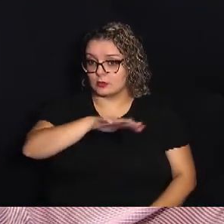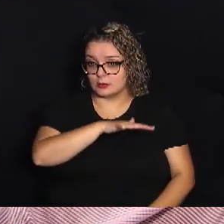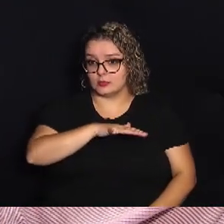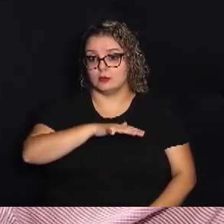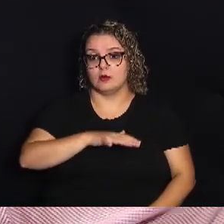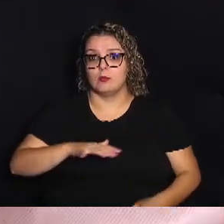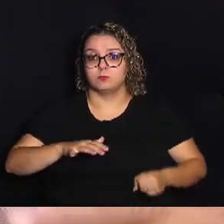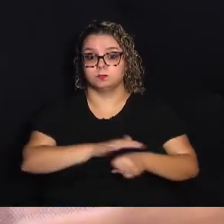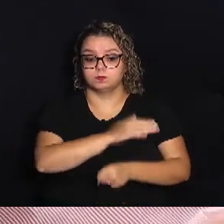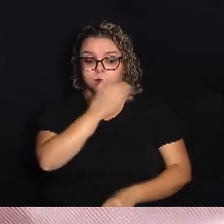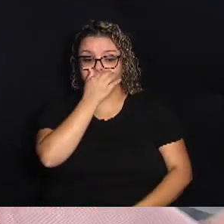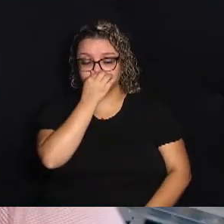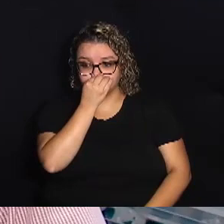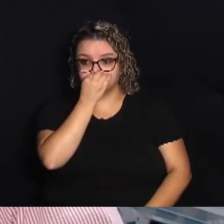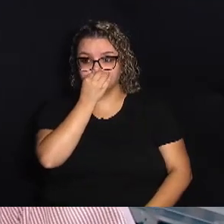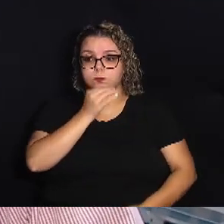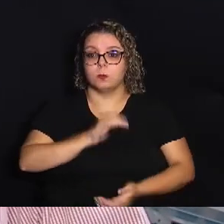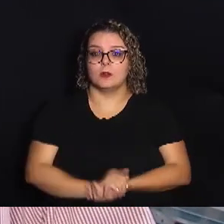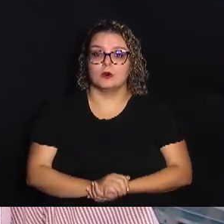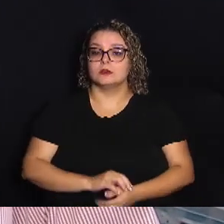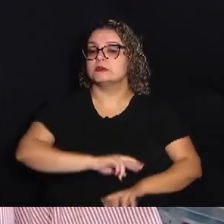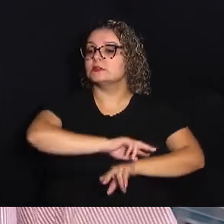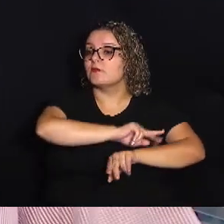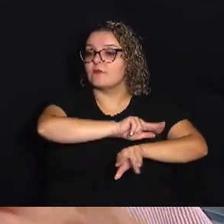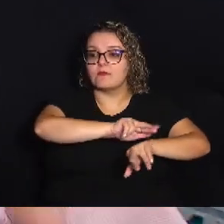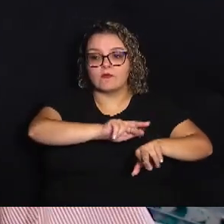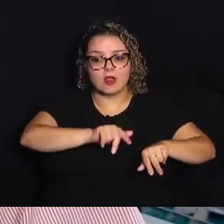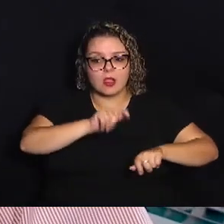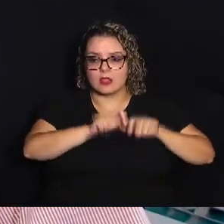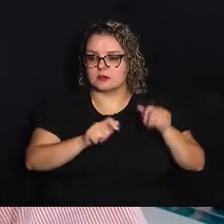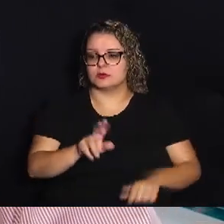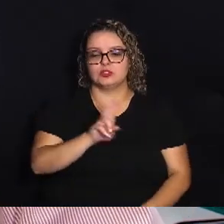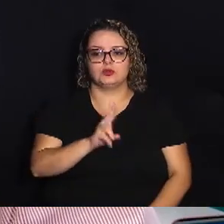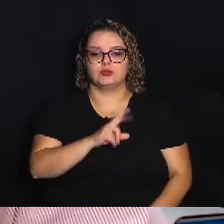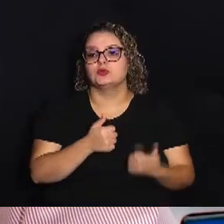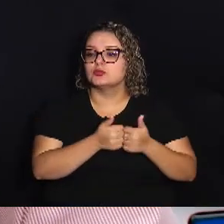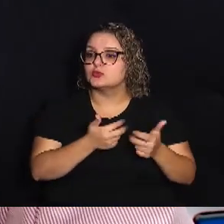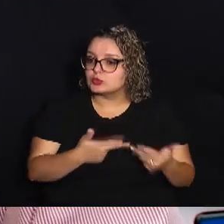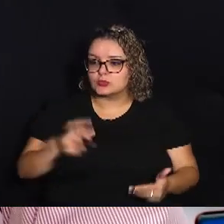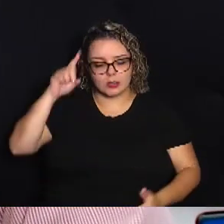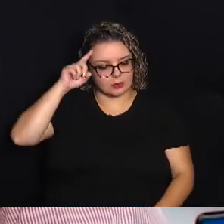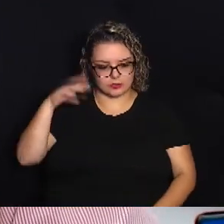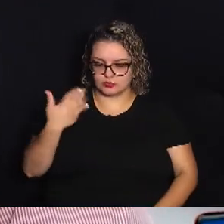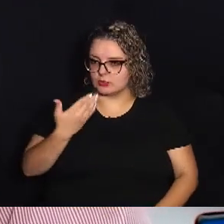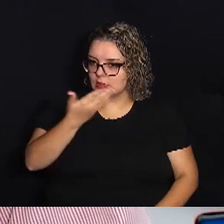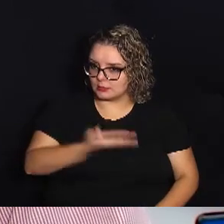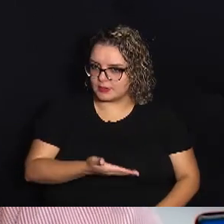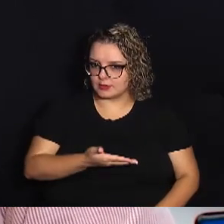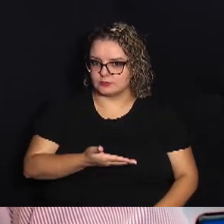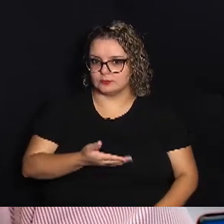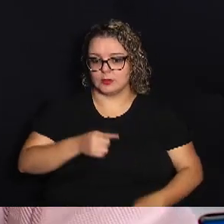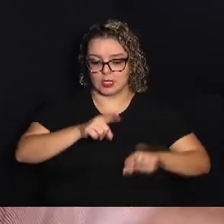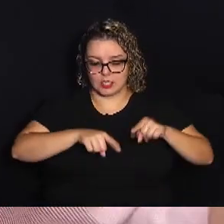aquela região uma região densamente povoada são milhares de pessoas que utilizam o transporte coletivo diariamente